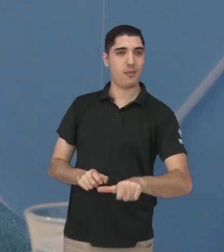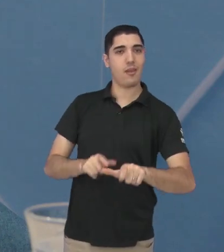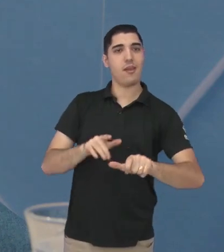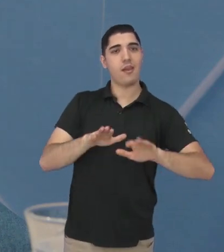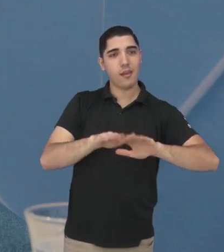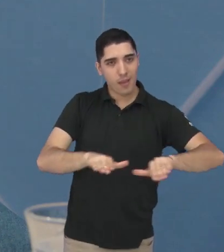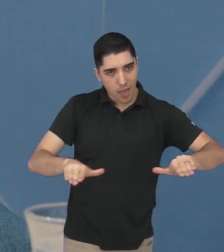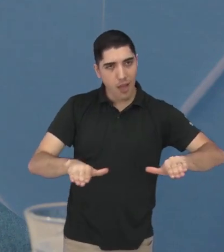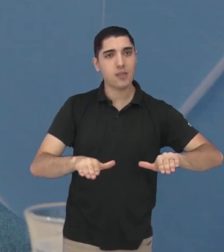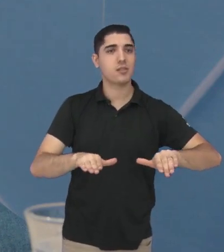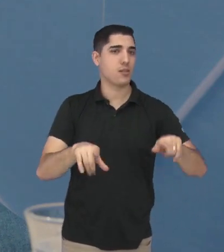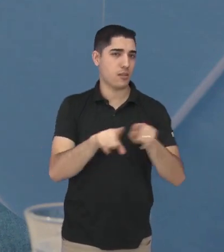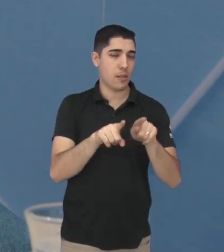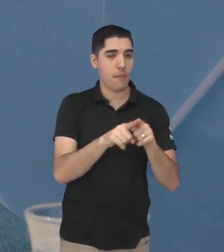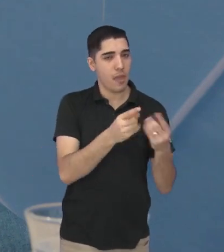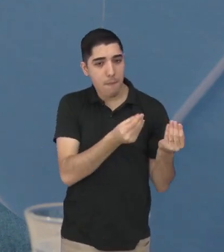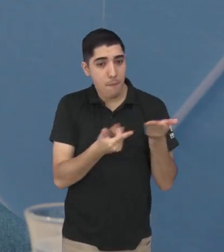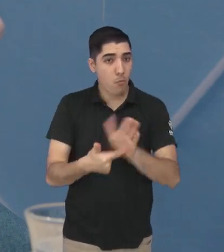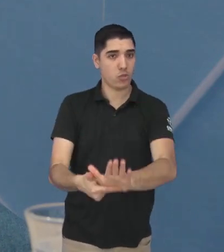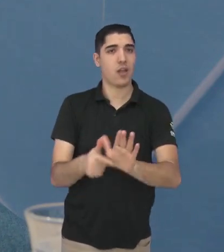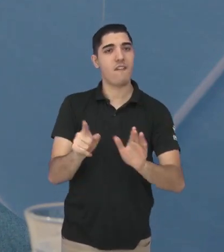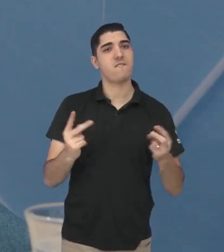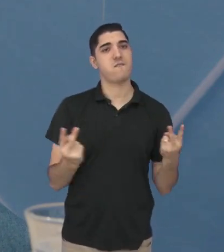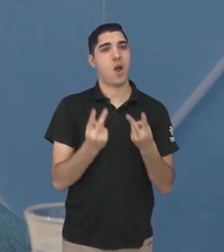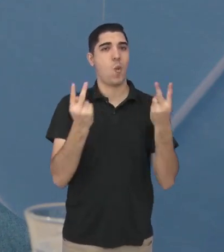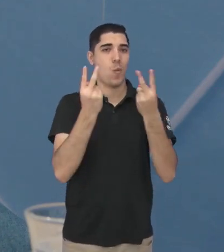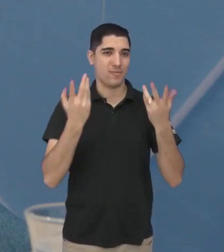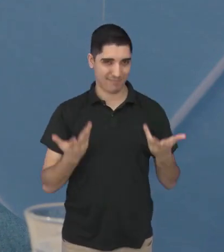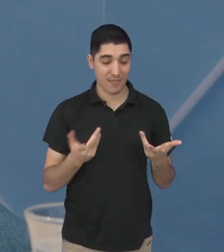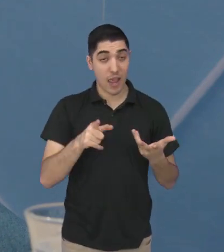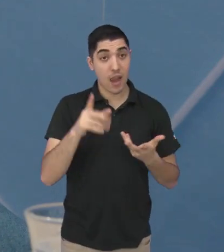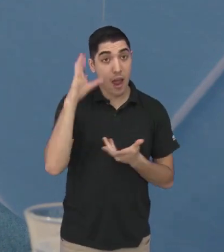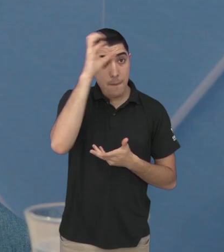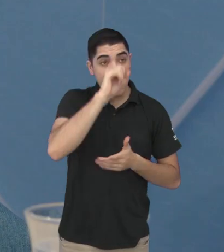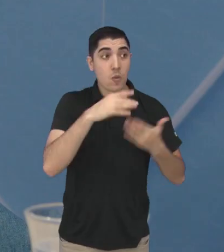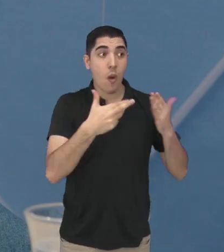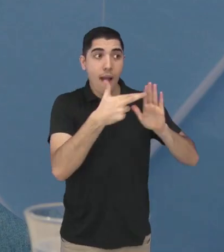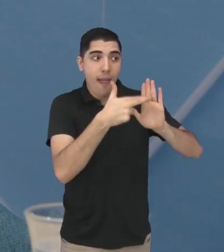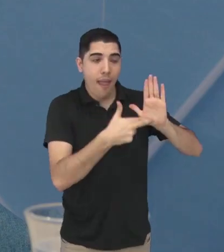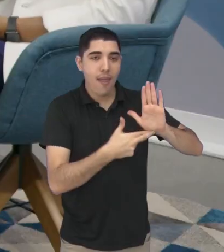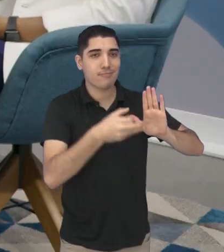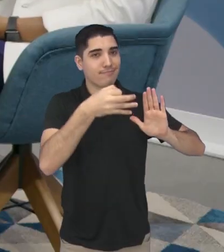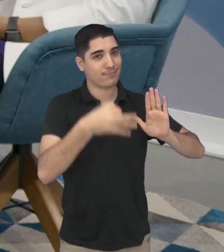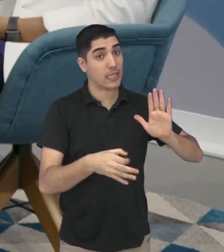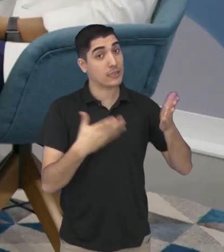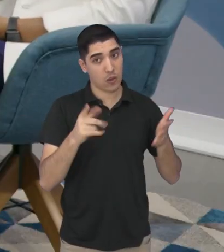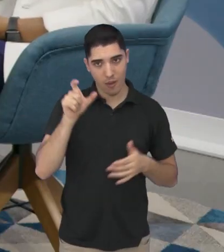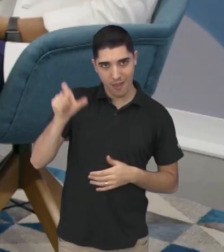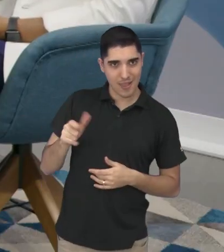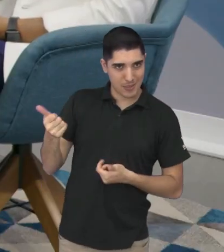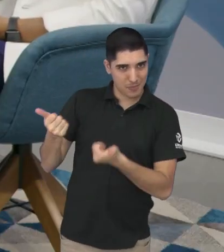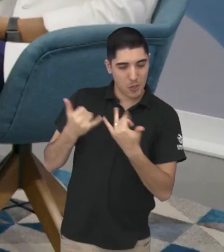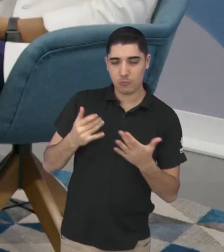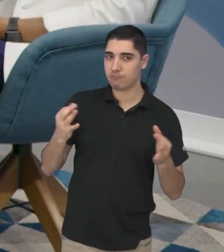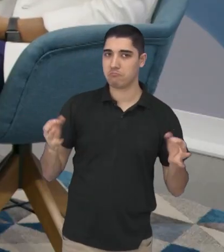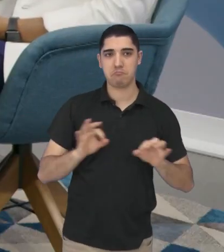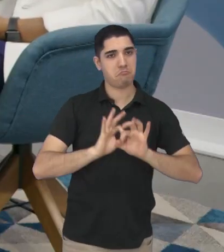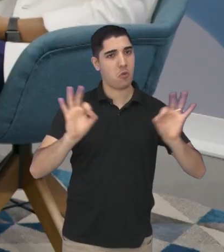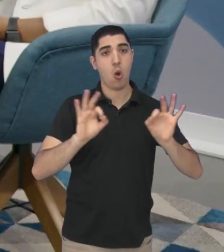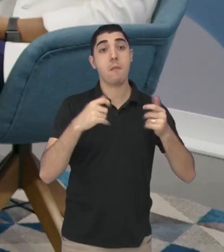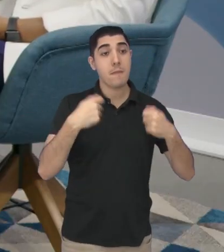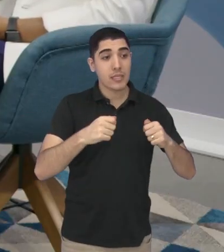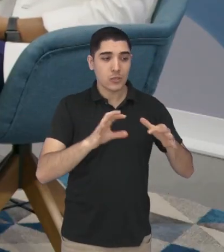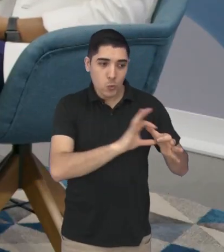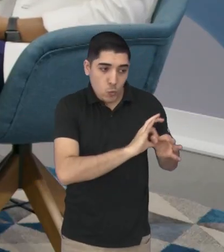dá para ela valores para que ela possa dizer sim e não. Então, acho que a Selma colocou muito bem. É multifatorial, a gente precisa de uma ação